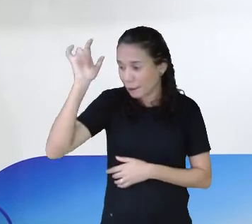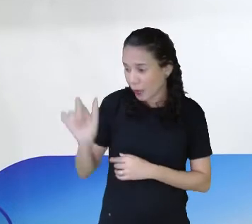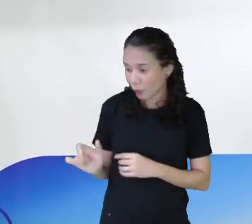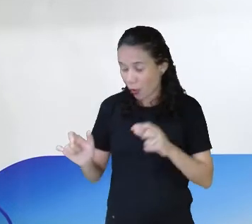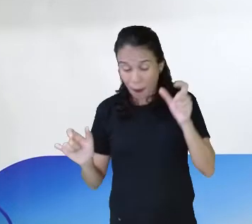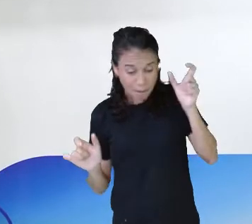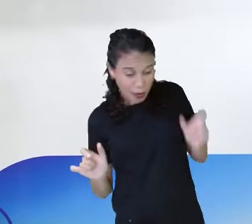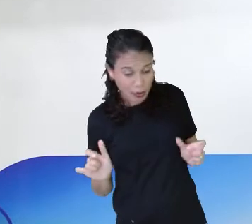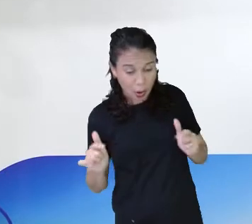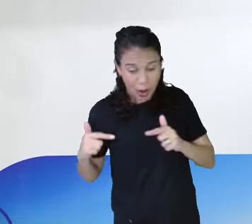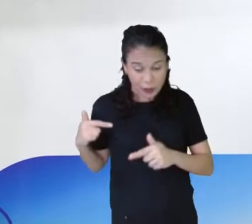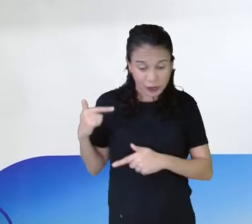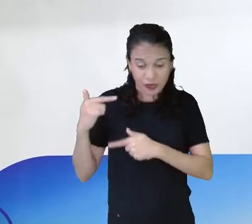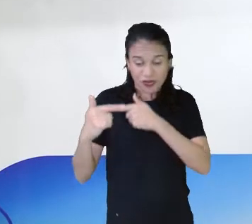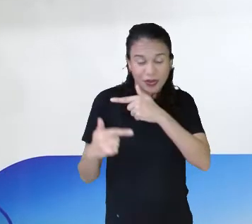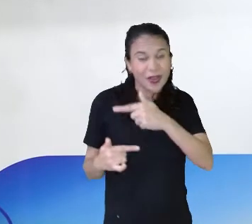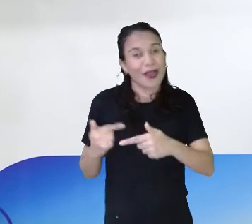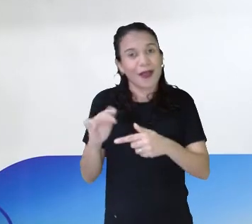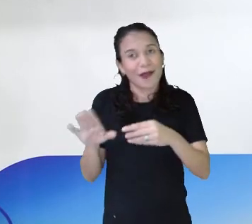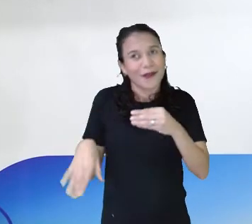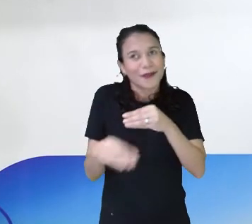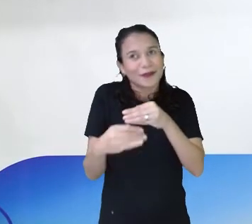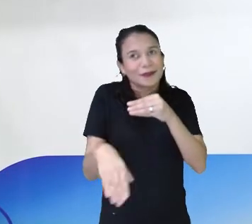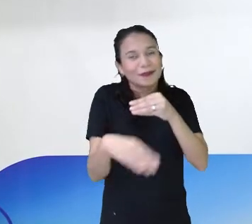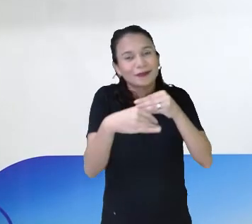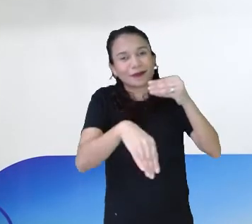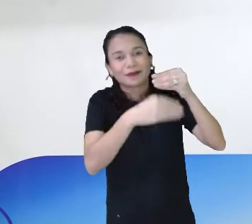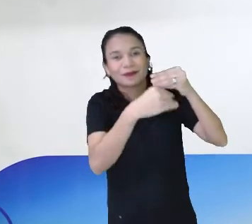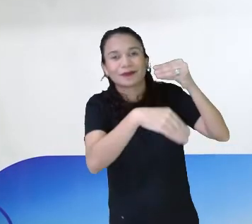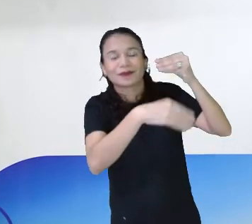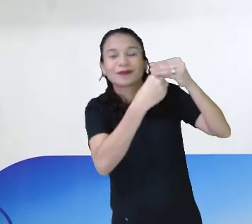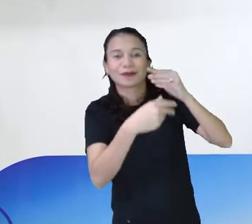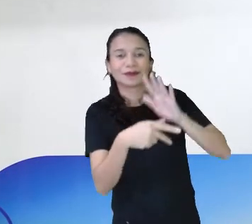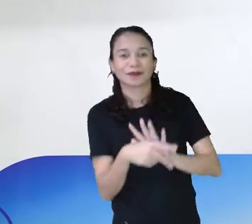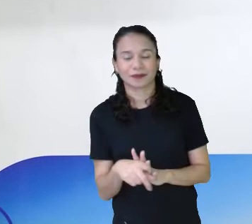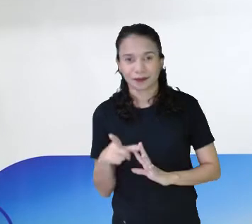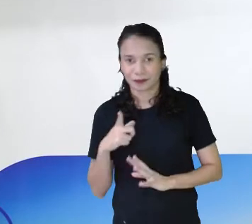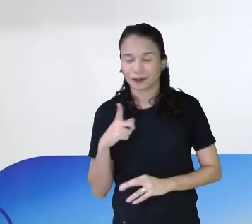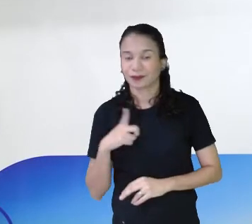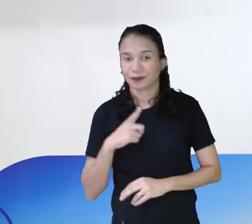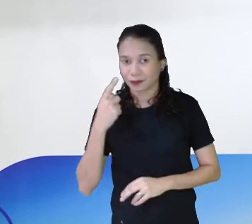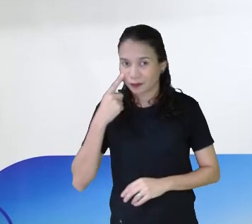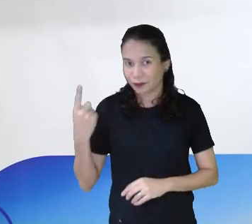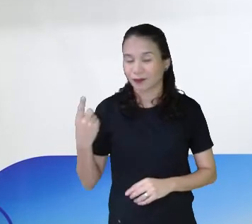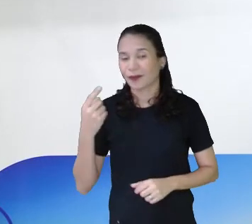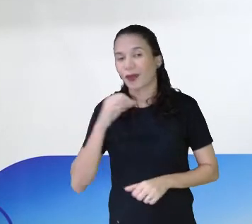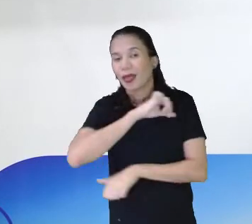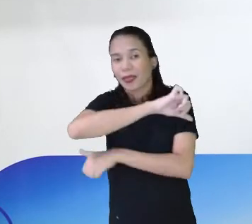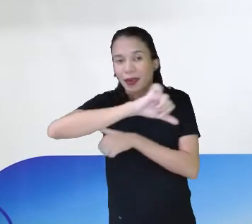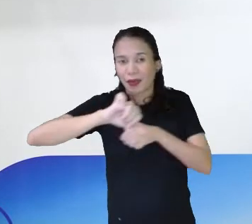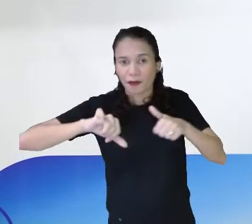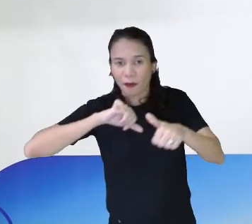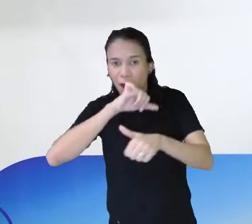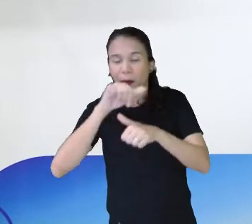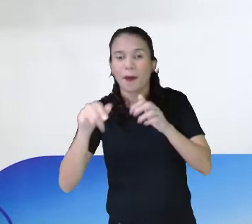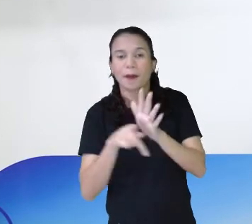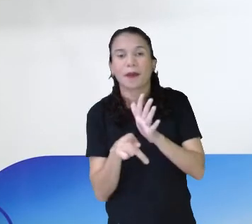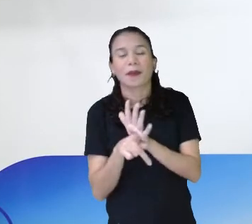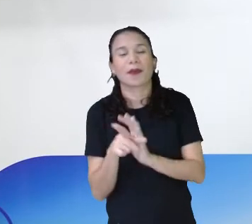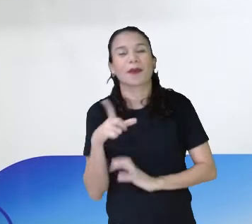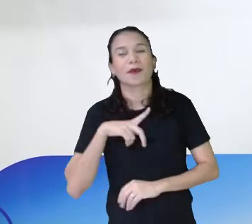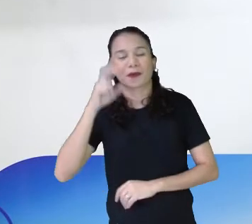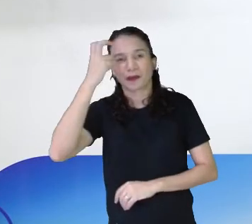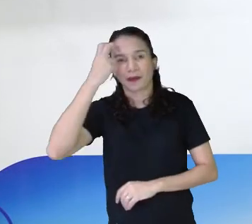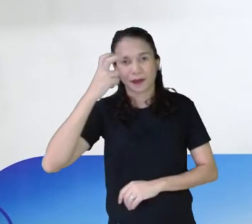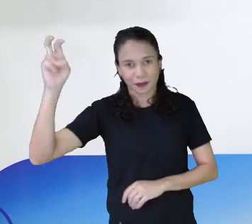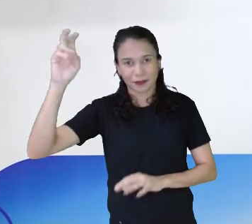passando, a cada geração, vai lembrando das coisas que nós vamos construindo. E isso torna-se, né, o nosso patrimônio